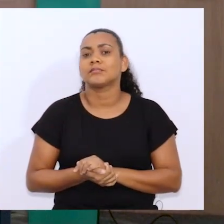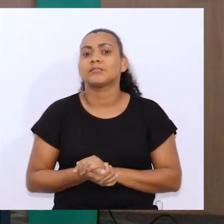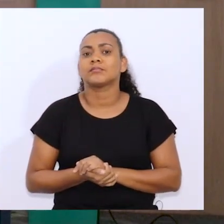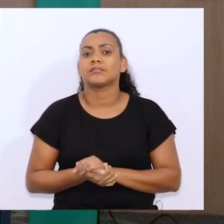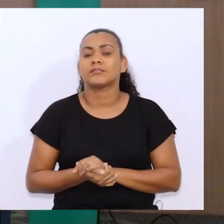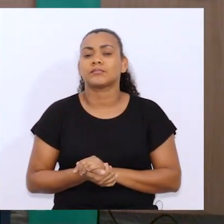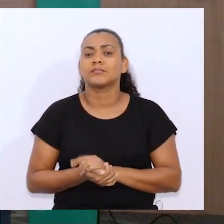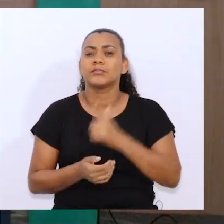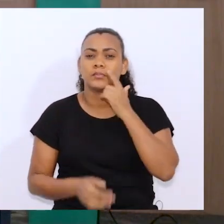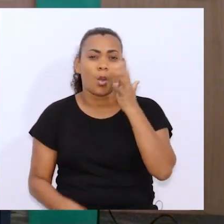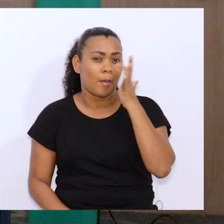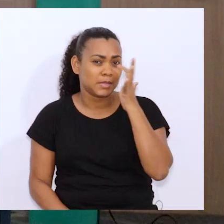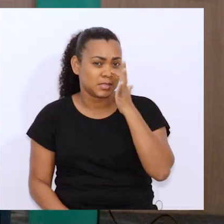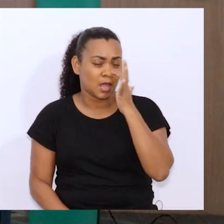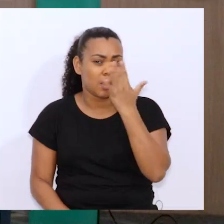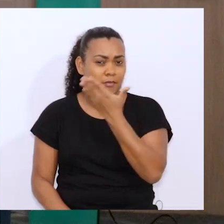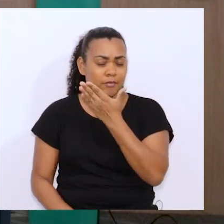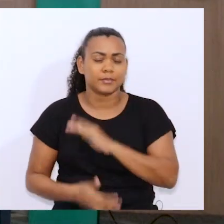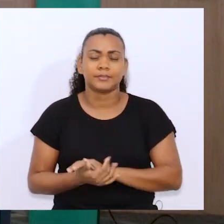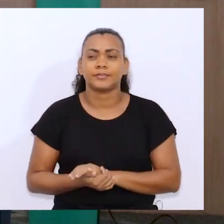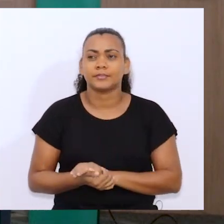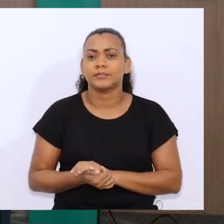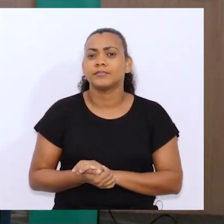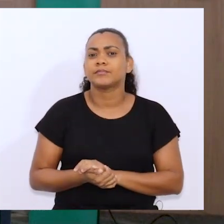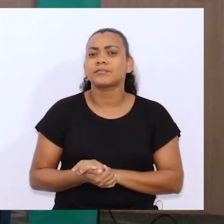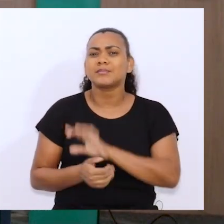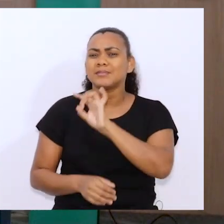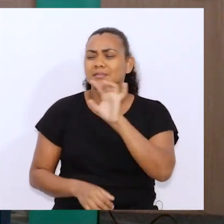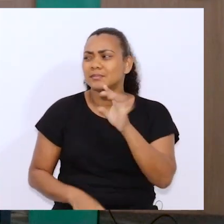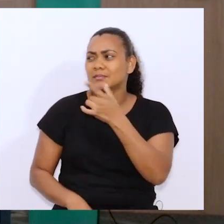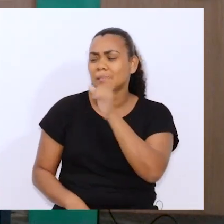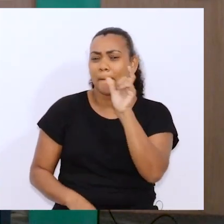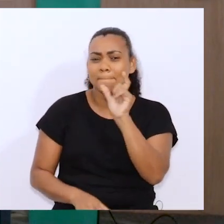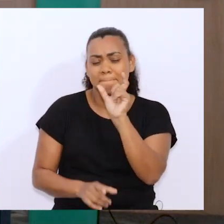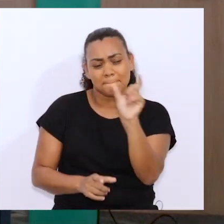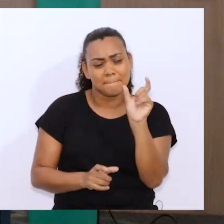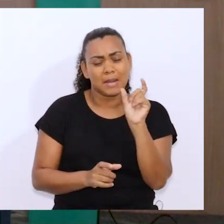Ré. Observe o som, a sonoridade de cada sílaba.